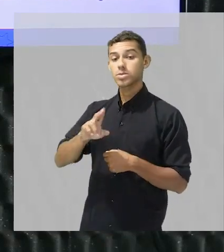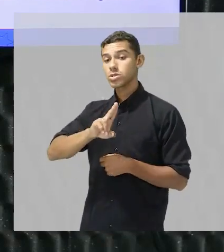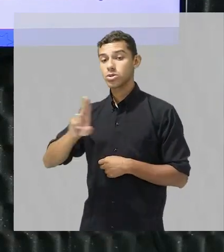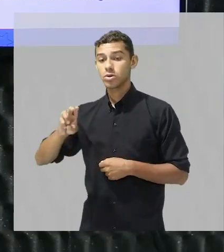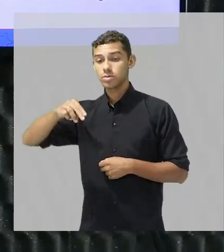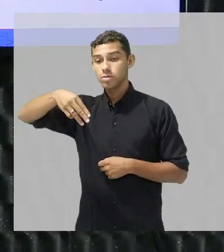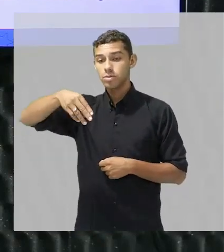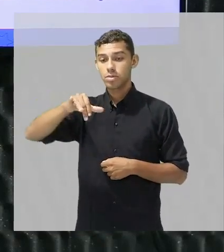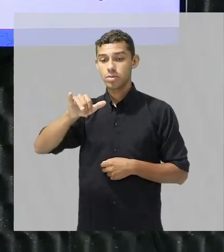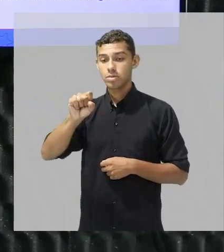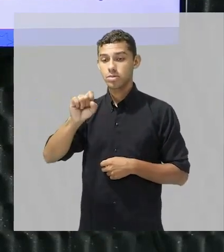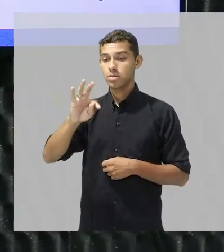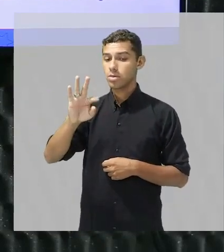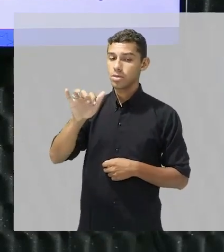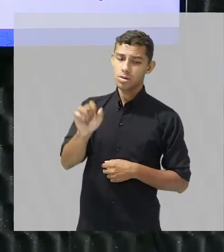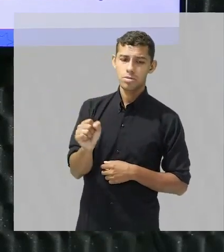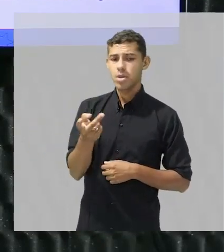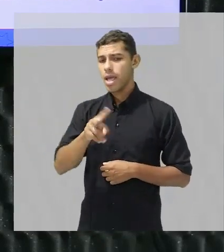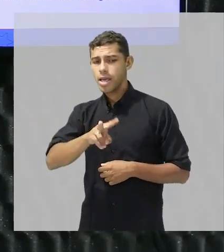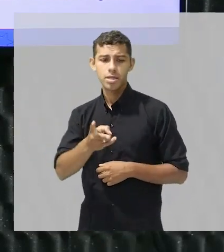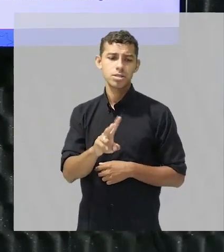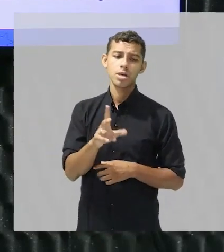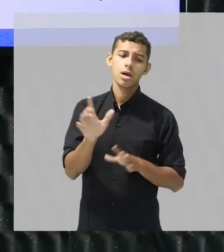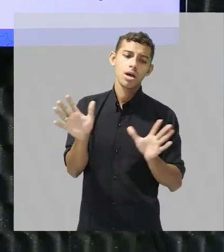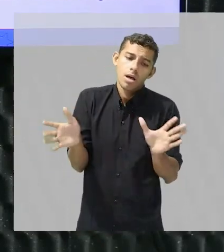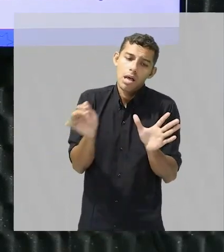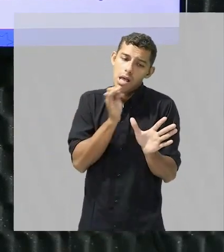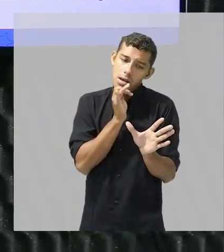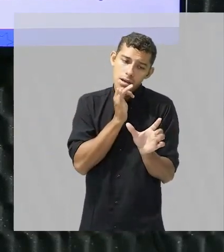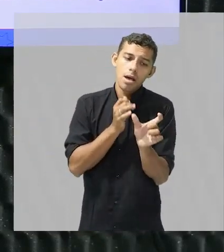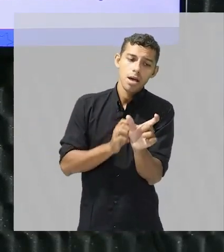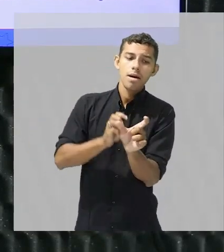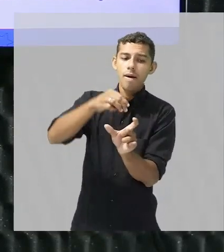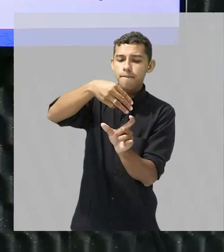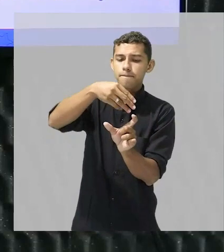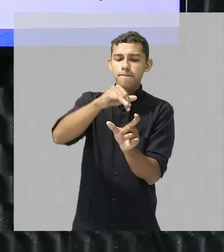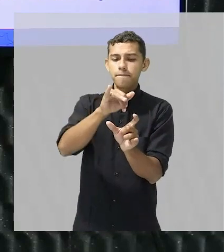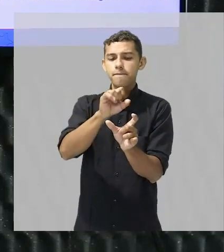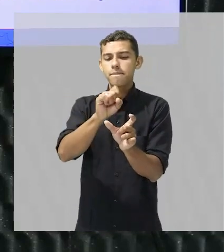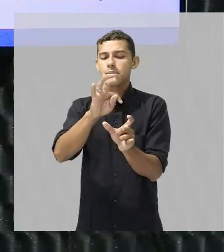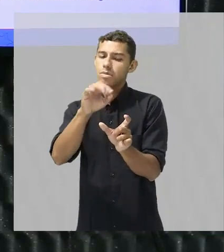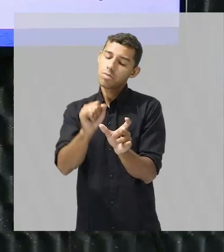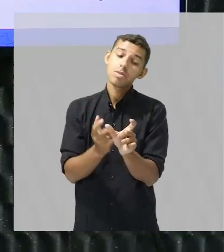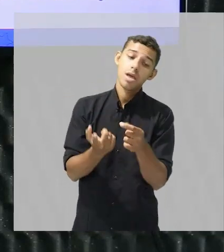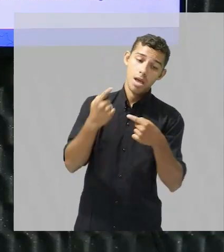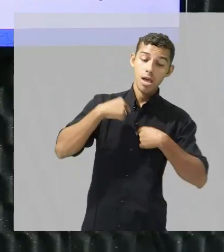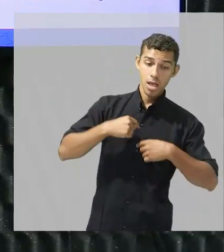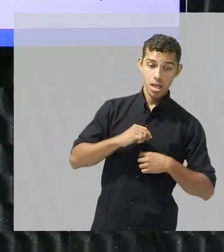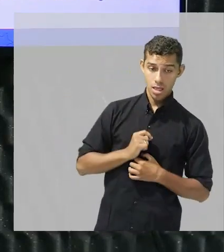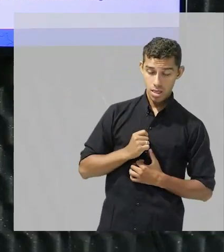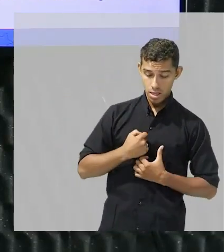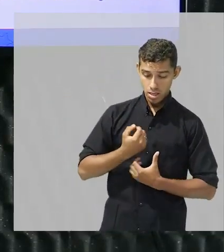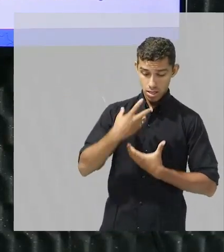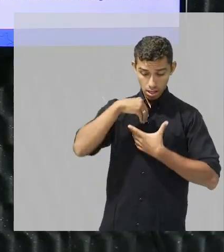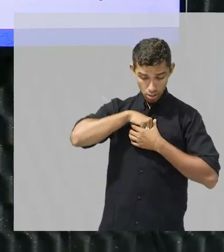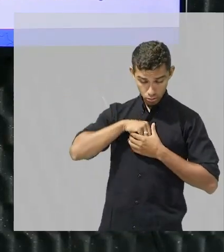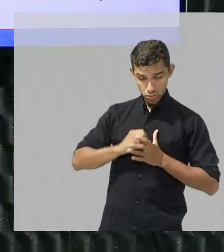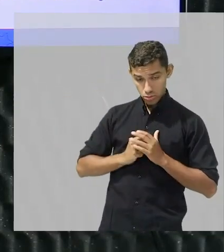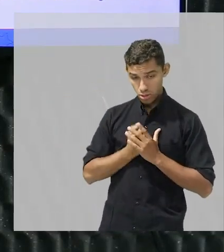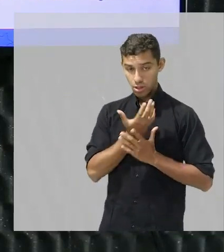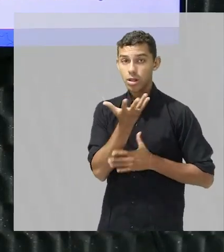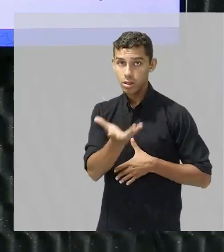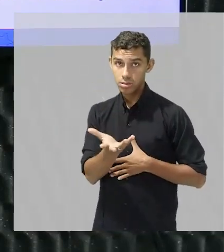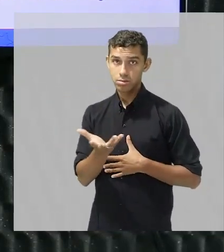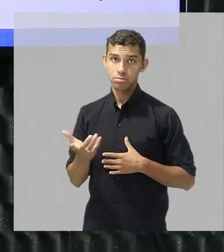mistas, tá? O que é uma glândula mista? Uma glândula mista, ela é ao mesmo tempo uma glândula endócrina e uma